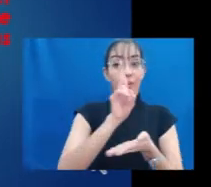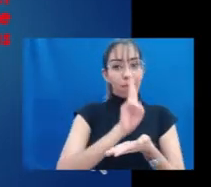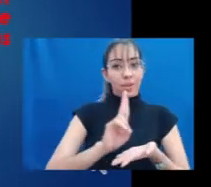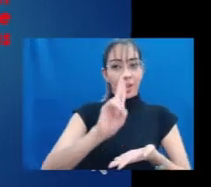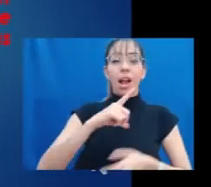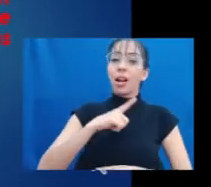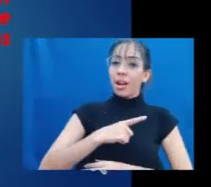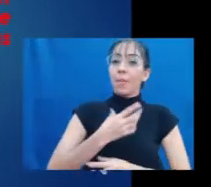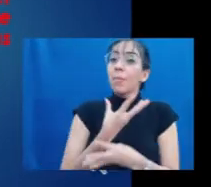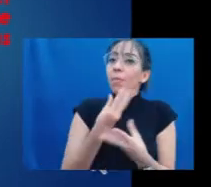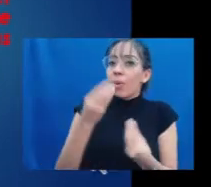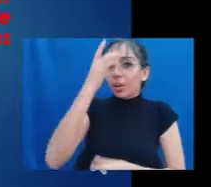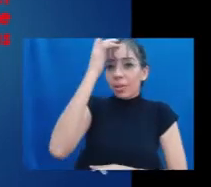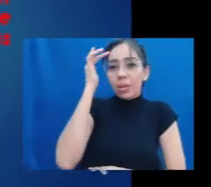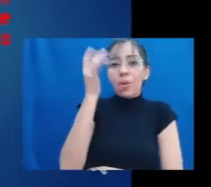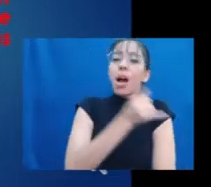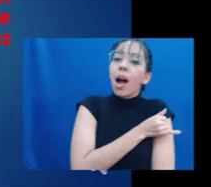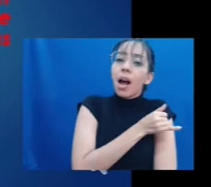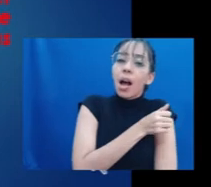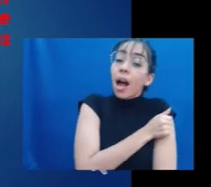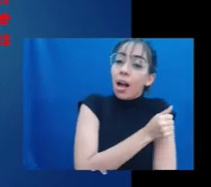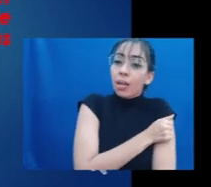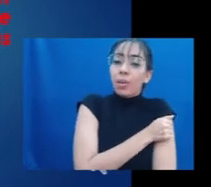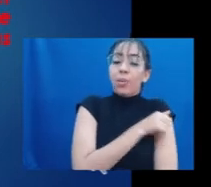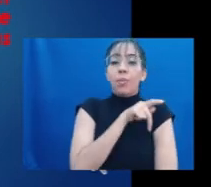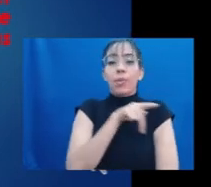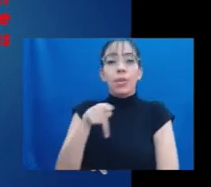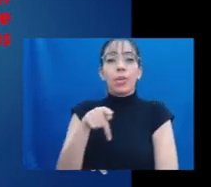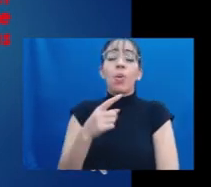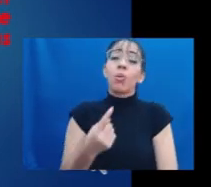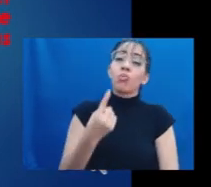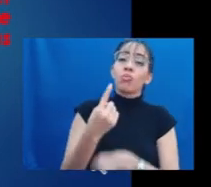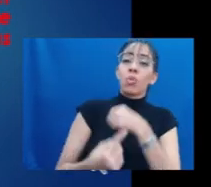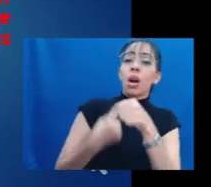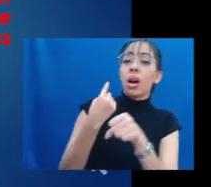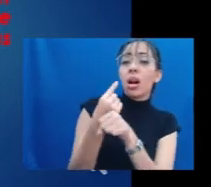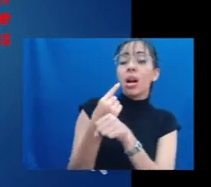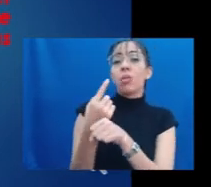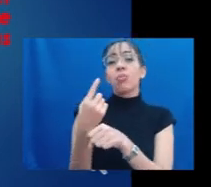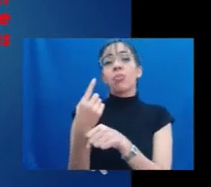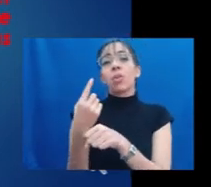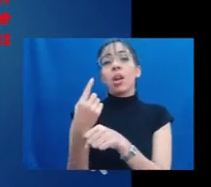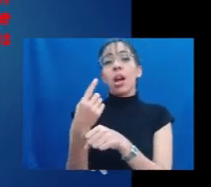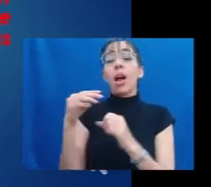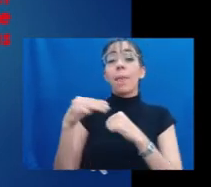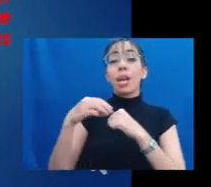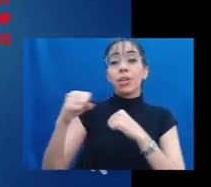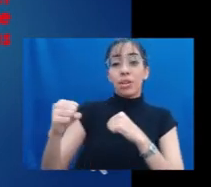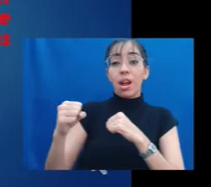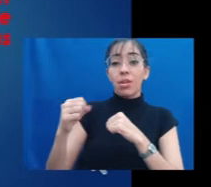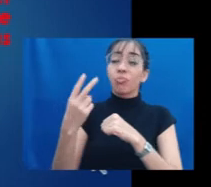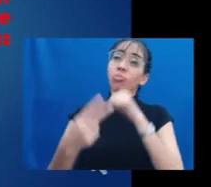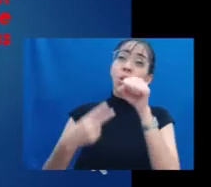tem um fluxo intenso e uma alta rotatividade. Por exemplo, o aluno entra, faz iniciação, fica 1 ano, depois já pode ir